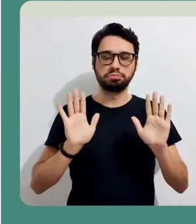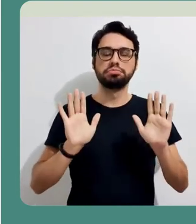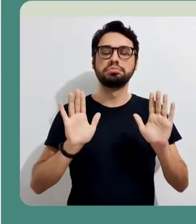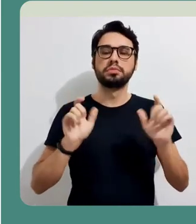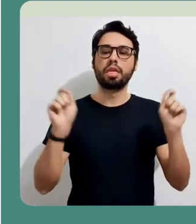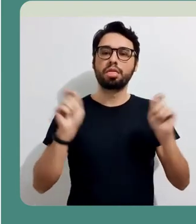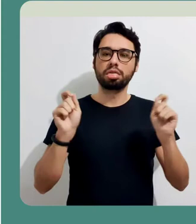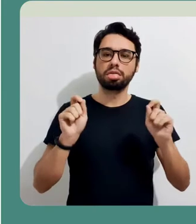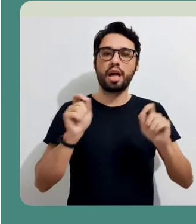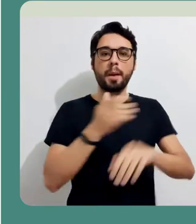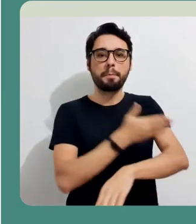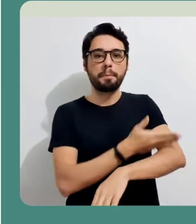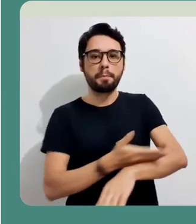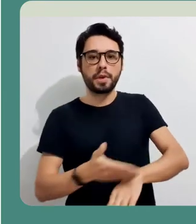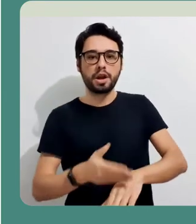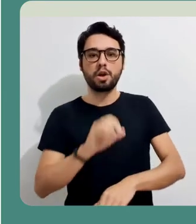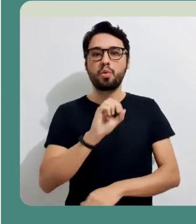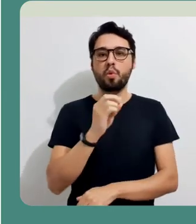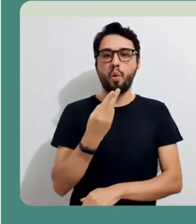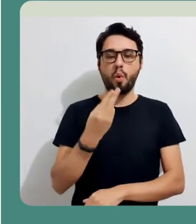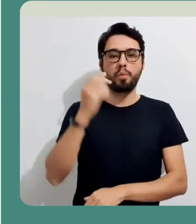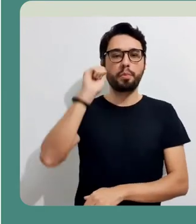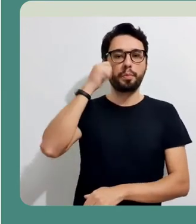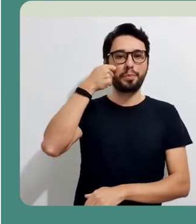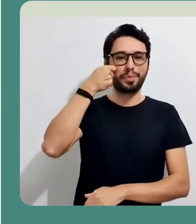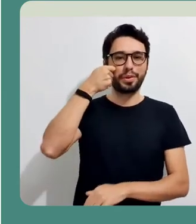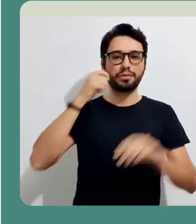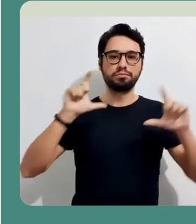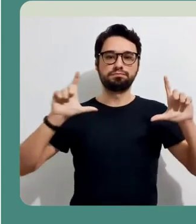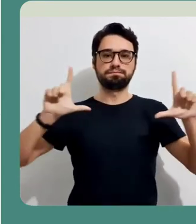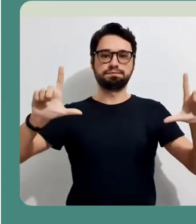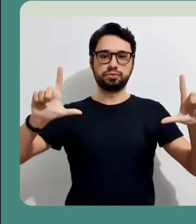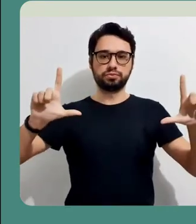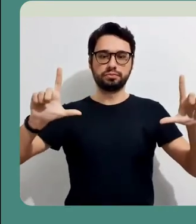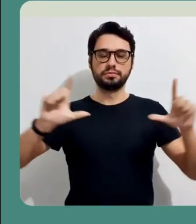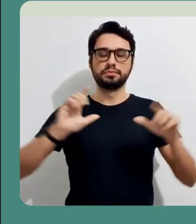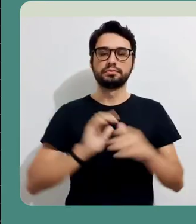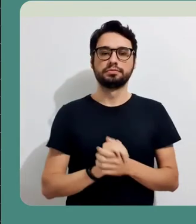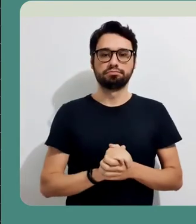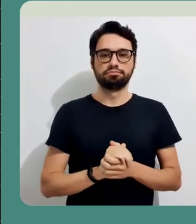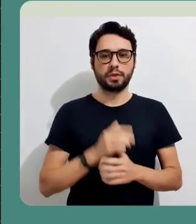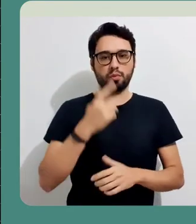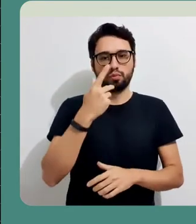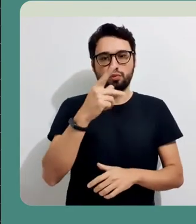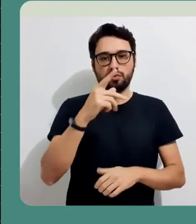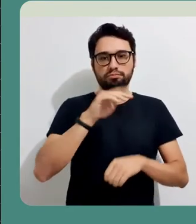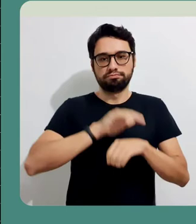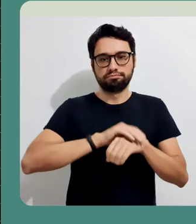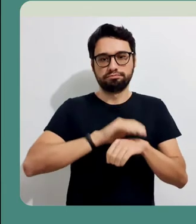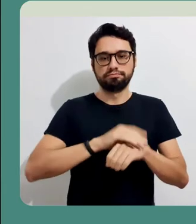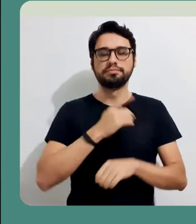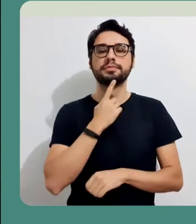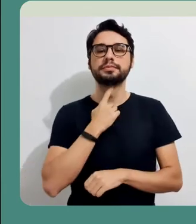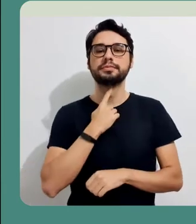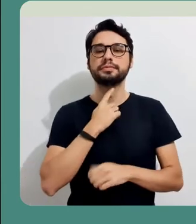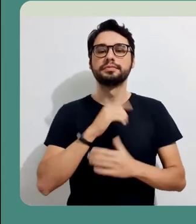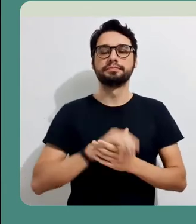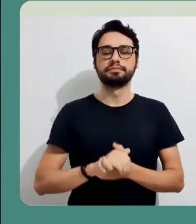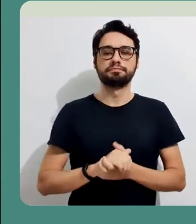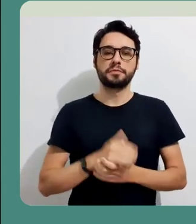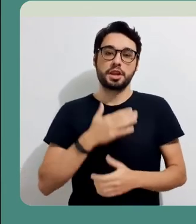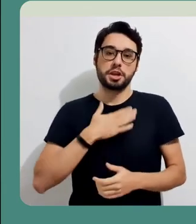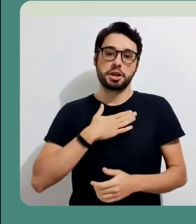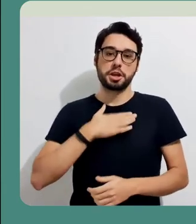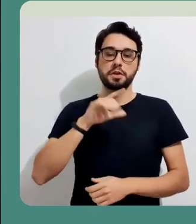com a página em branco eu posso optar ainda em trabalhar com o fundo em branco ou fundo em preto dependendo de como